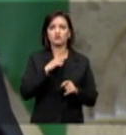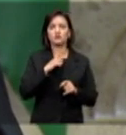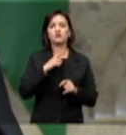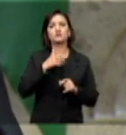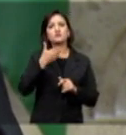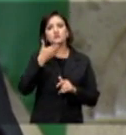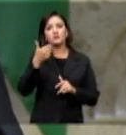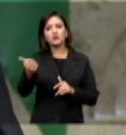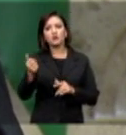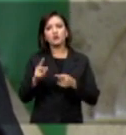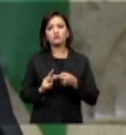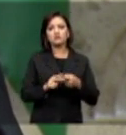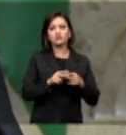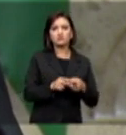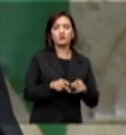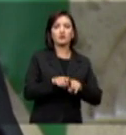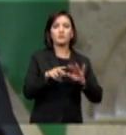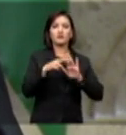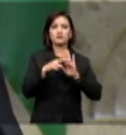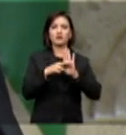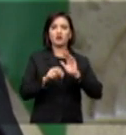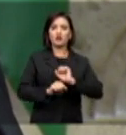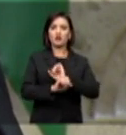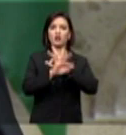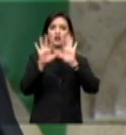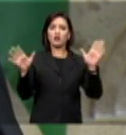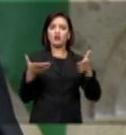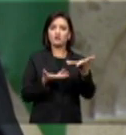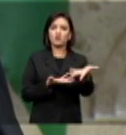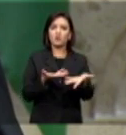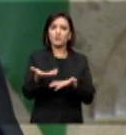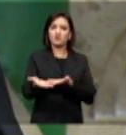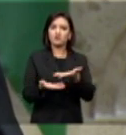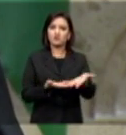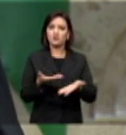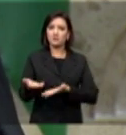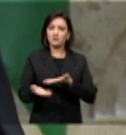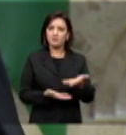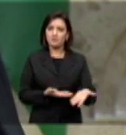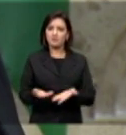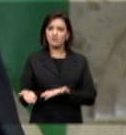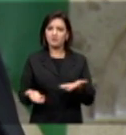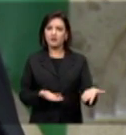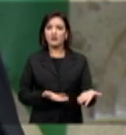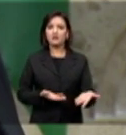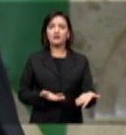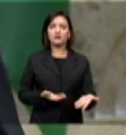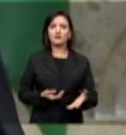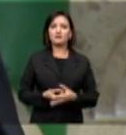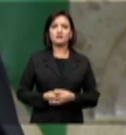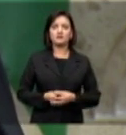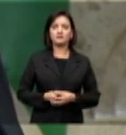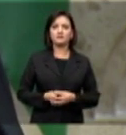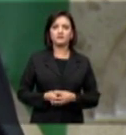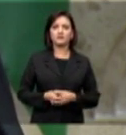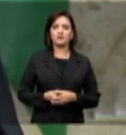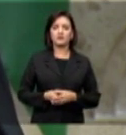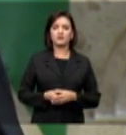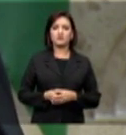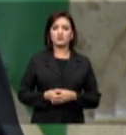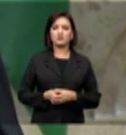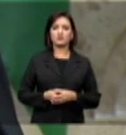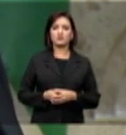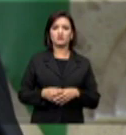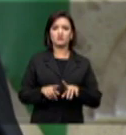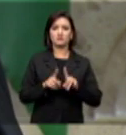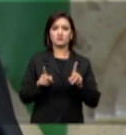claras quanto à forma e obrigação de compartilhamento de infraestrutura e dos seus recursos operacionais, com fixação de penalidades específicas para o